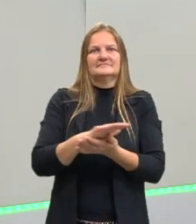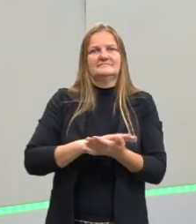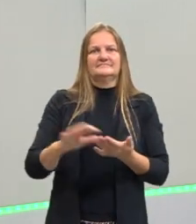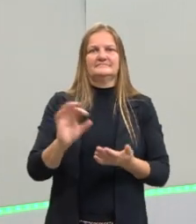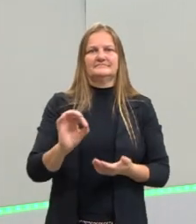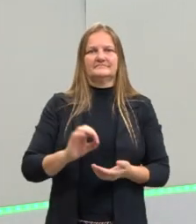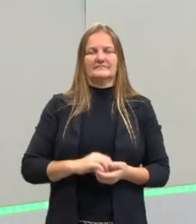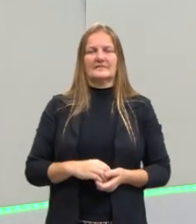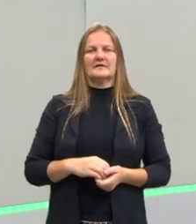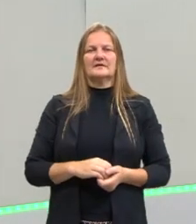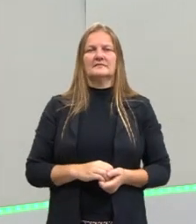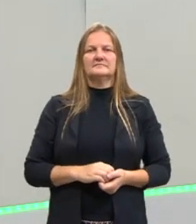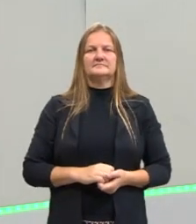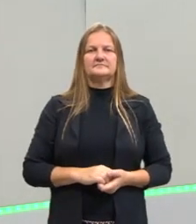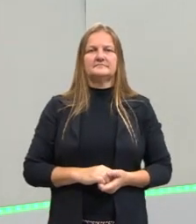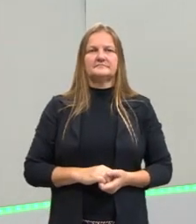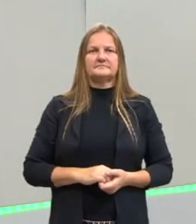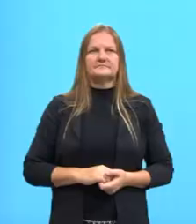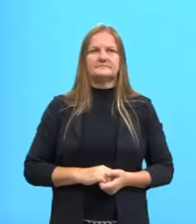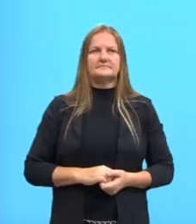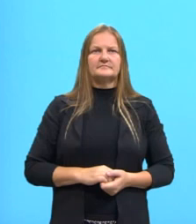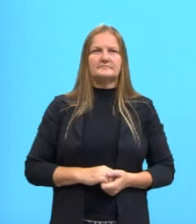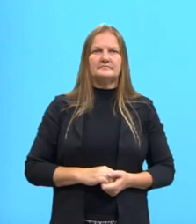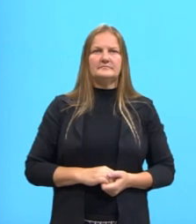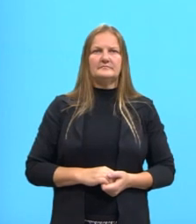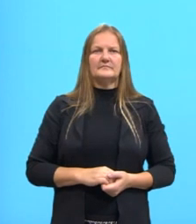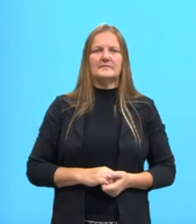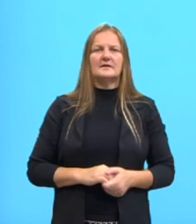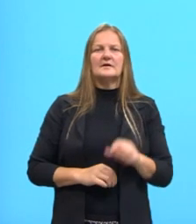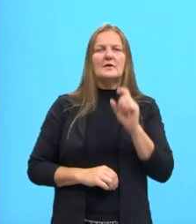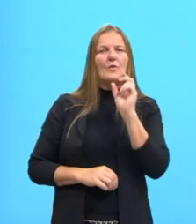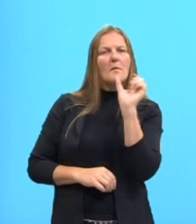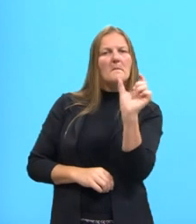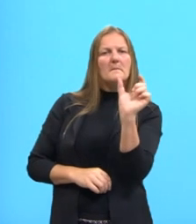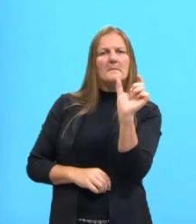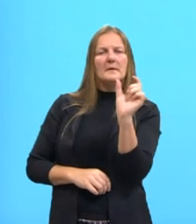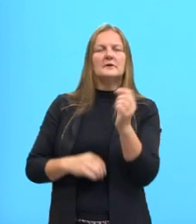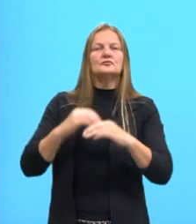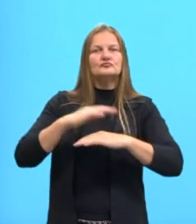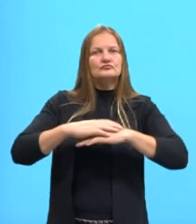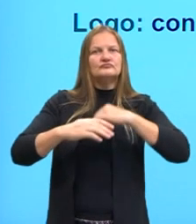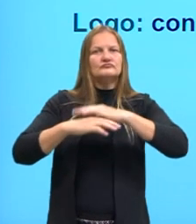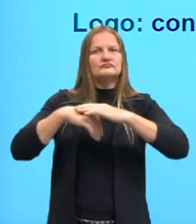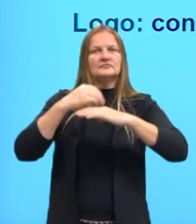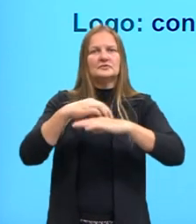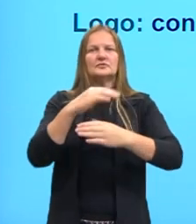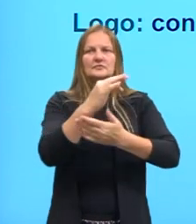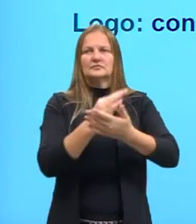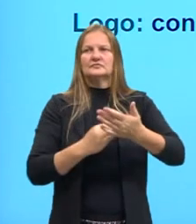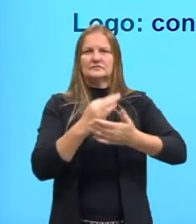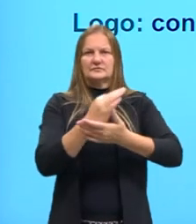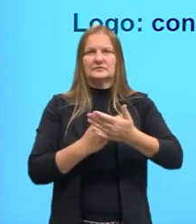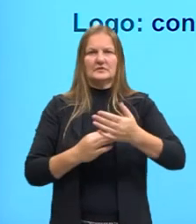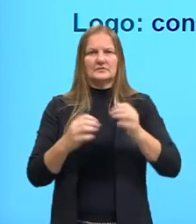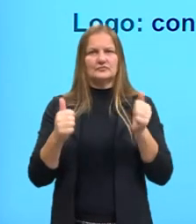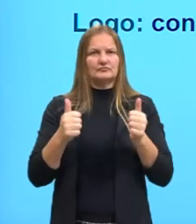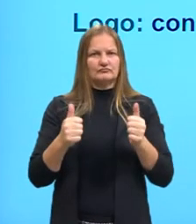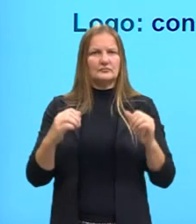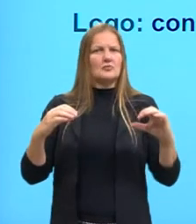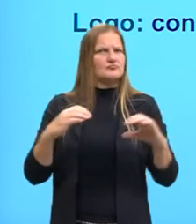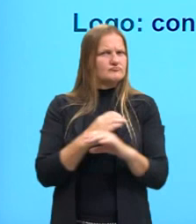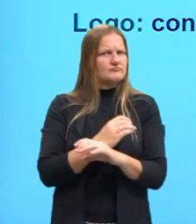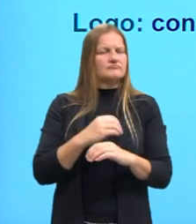Então isso é um pedaço de texto vem construído né porque a gente tá falando da totalidade do texto